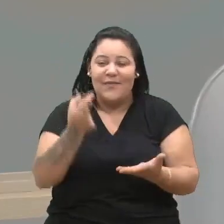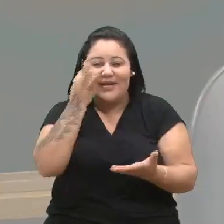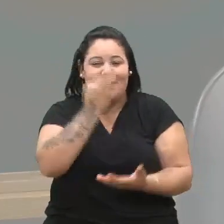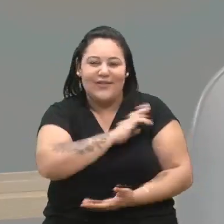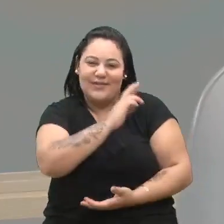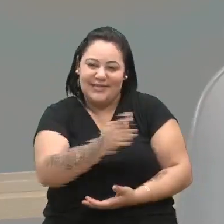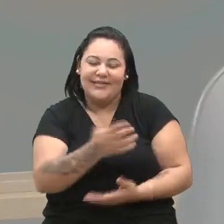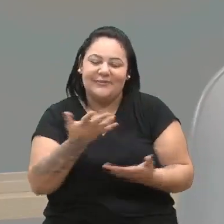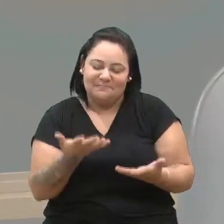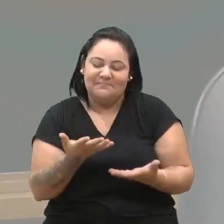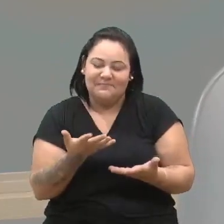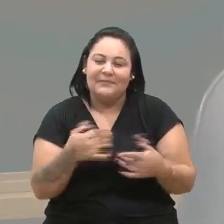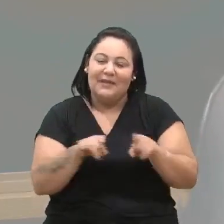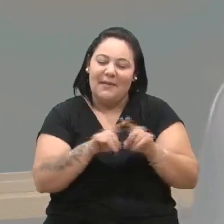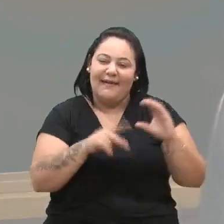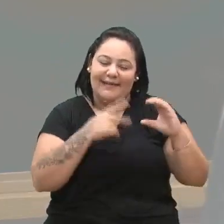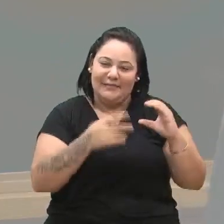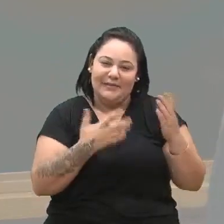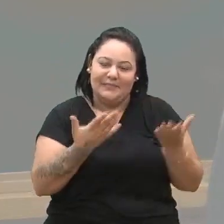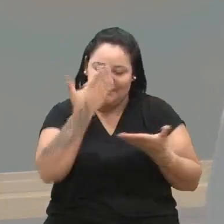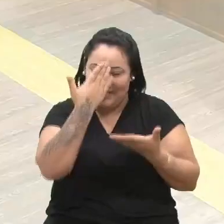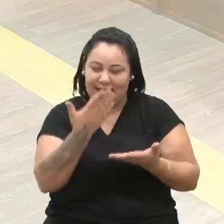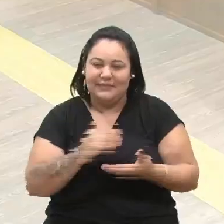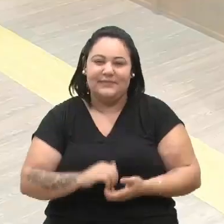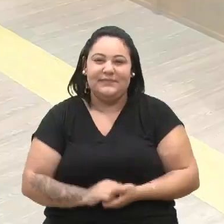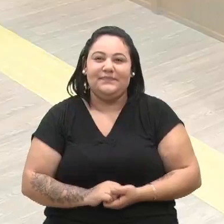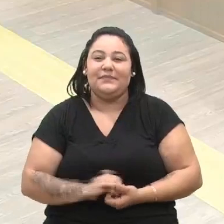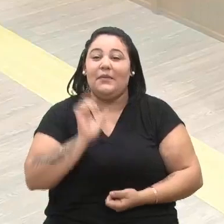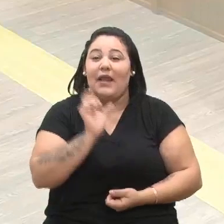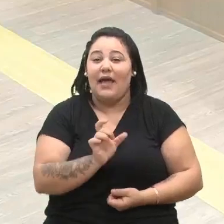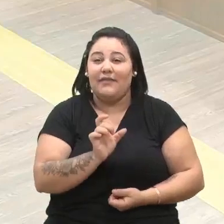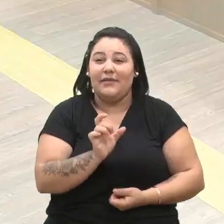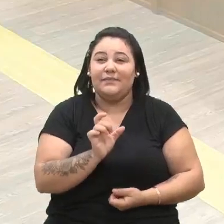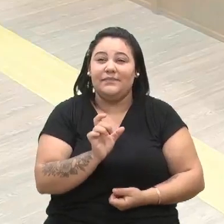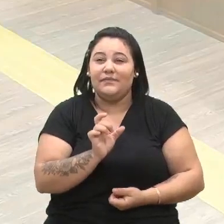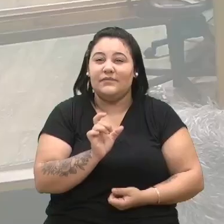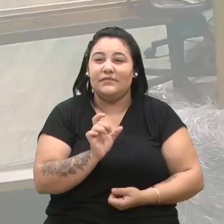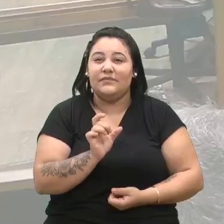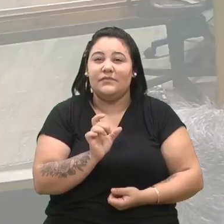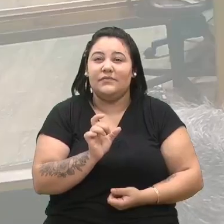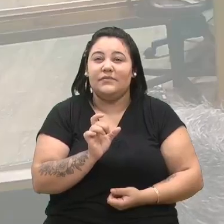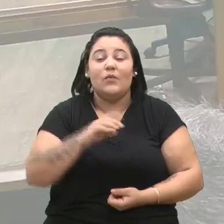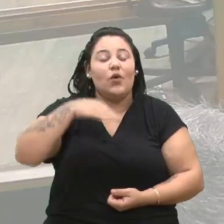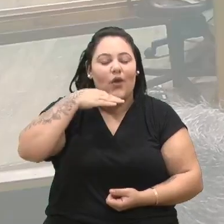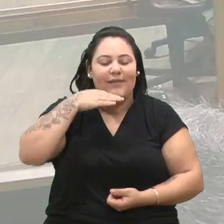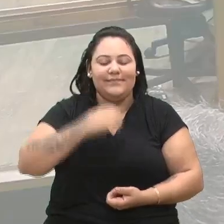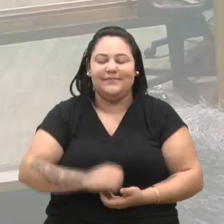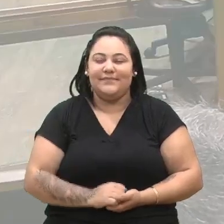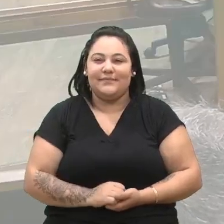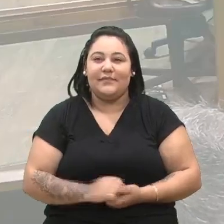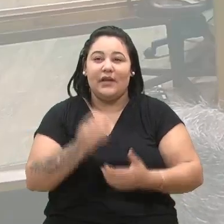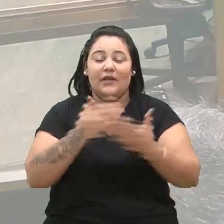forma, informal, mas a Câmara de Vereadores. Obrigada. Com a palavra, vereador Bortola. Senhora presidente, senhoras e senhores